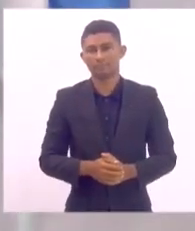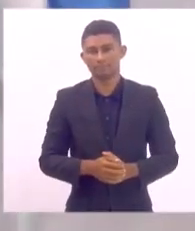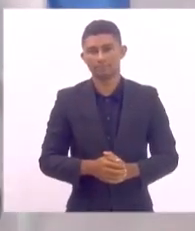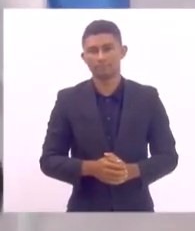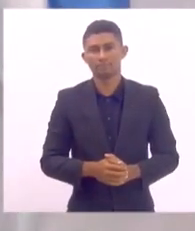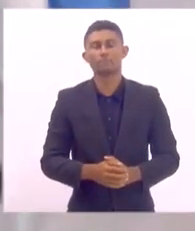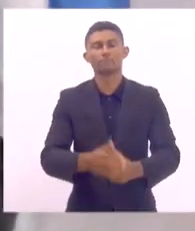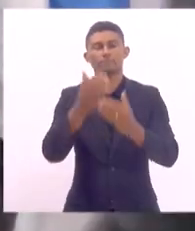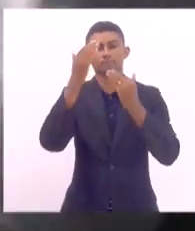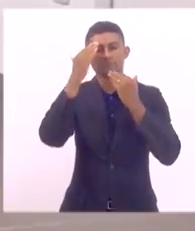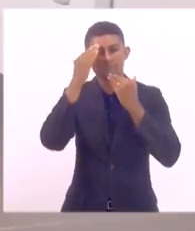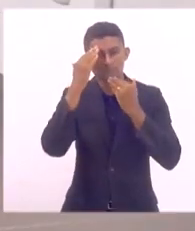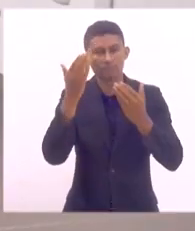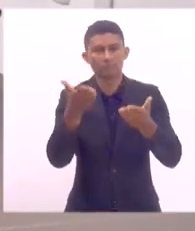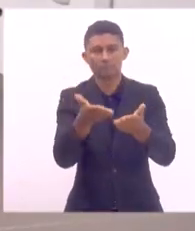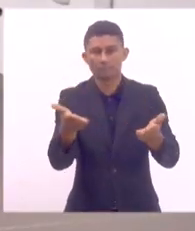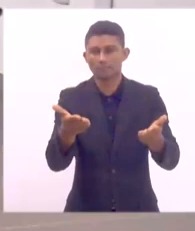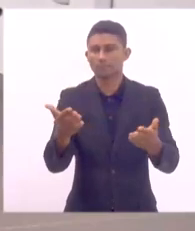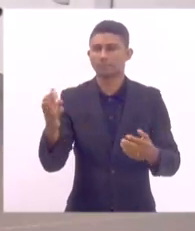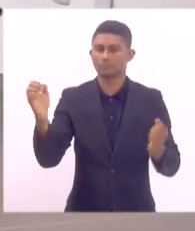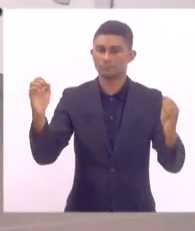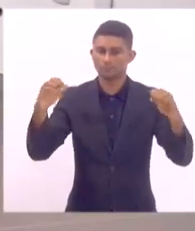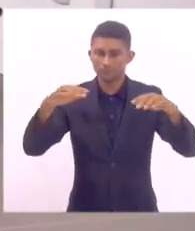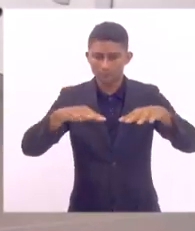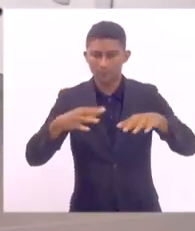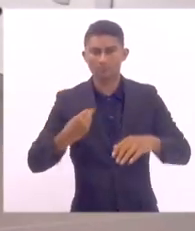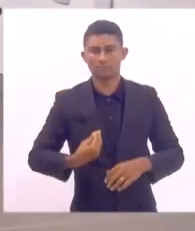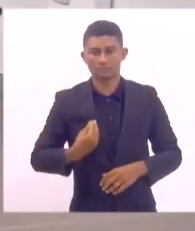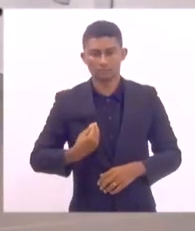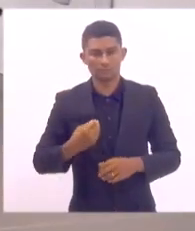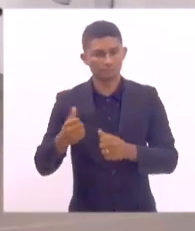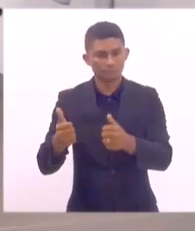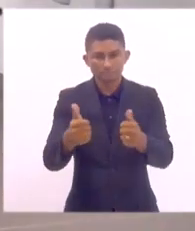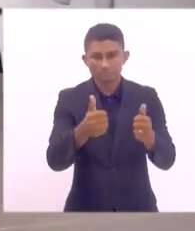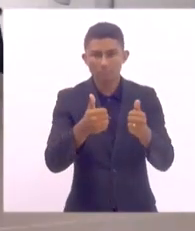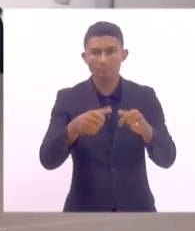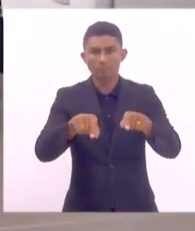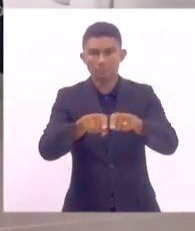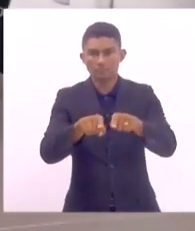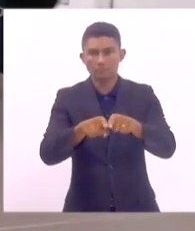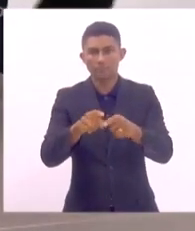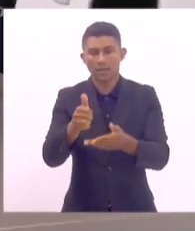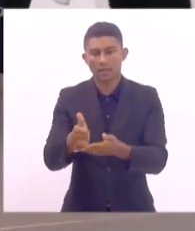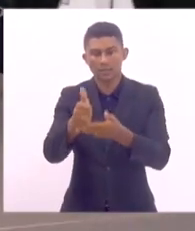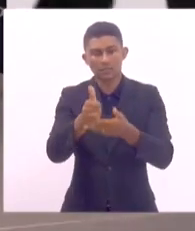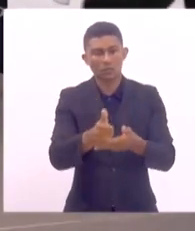Muito obrigado pela presença de todas e todos. Muito obrigado às assessorias,